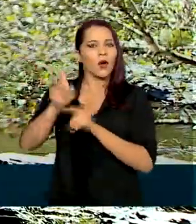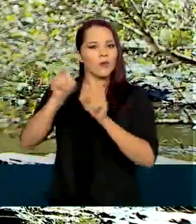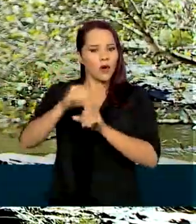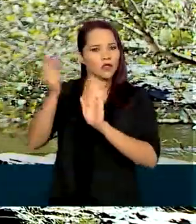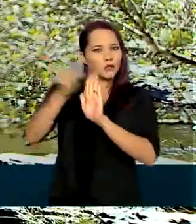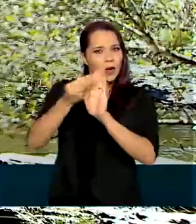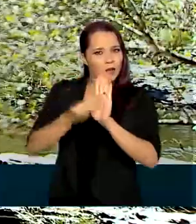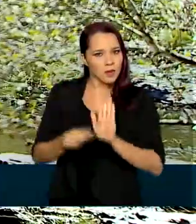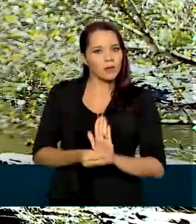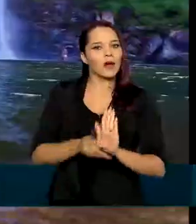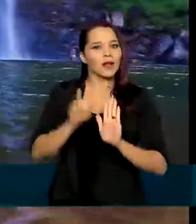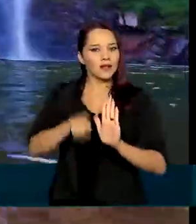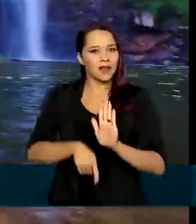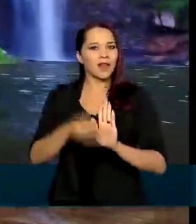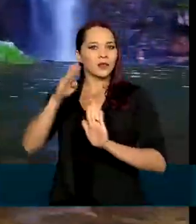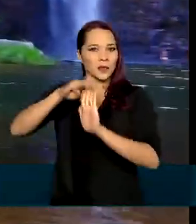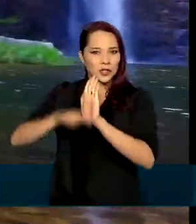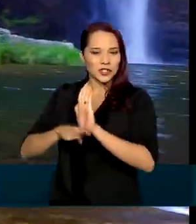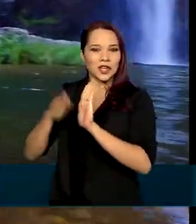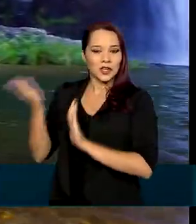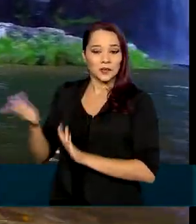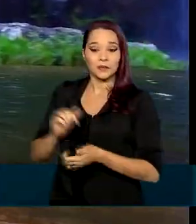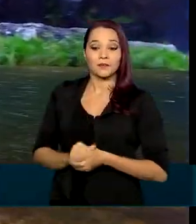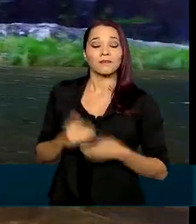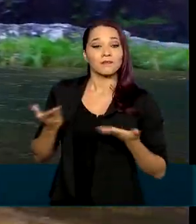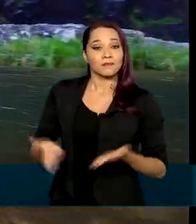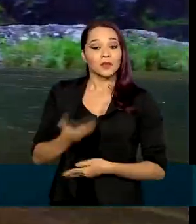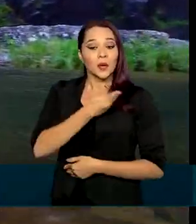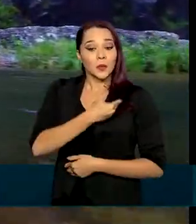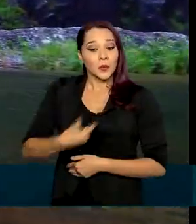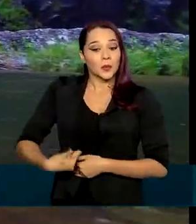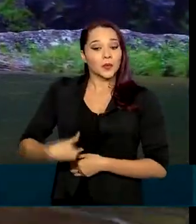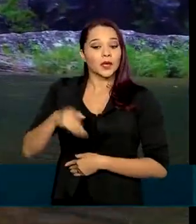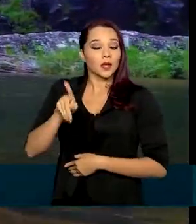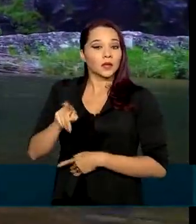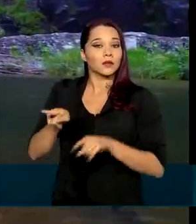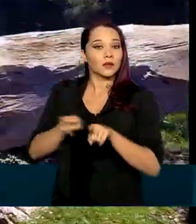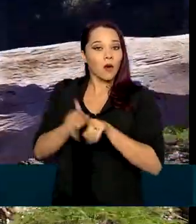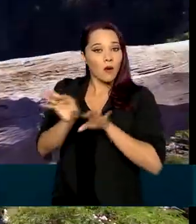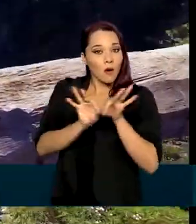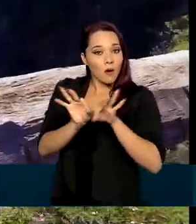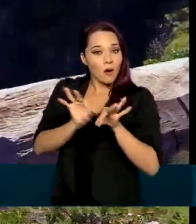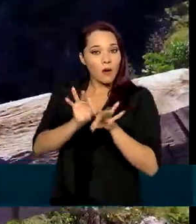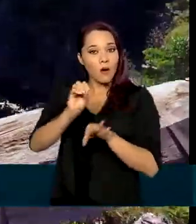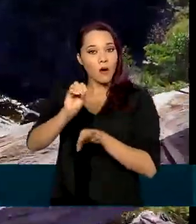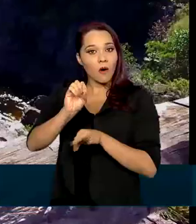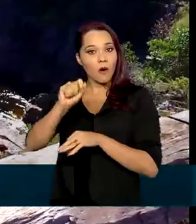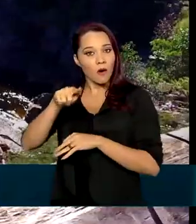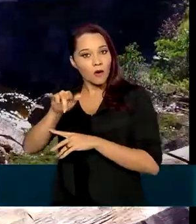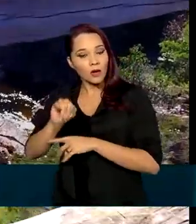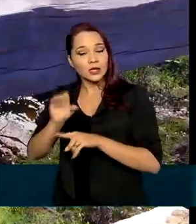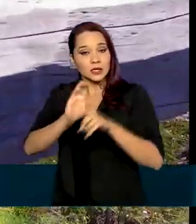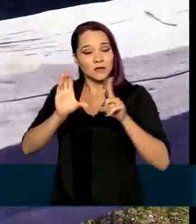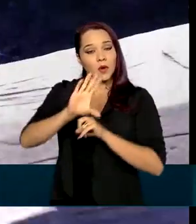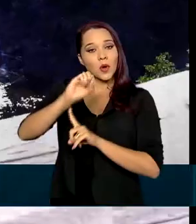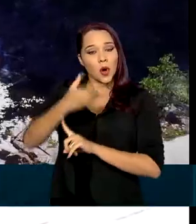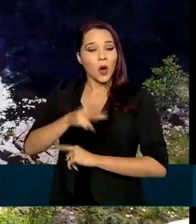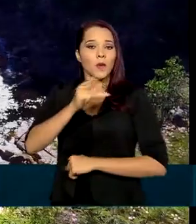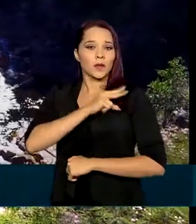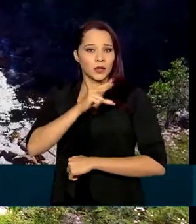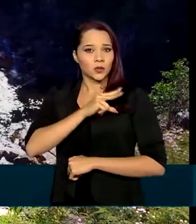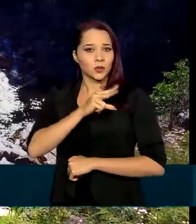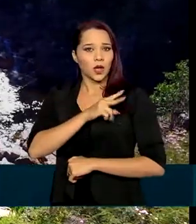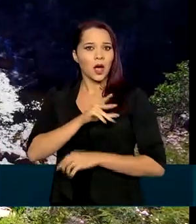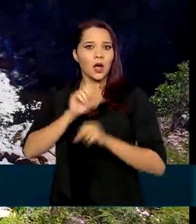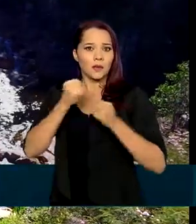fazer parte da rede Trilhas. Para isso, entidades e órgãos públicos, organizações da sociedade civil ou entes privados,